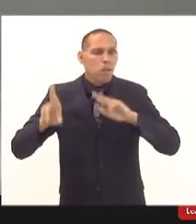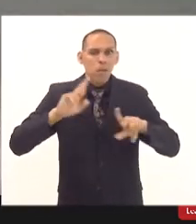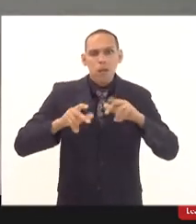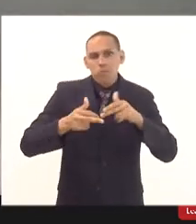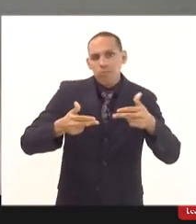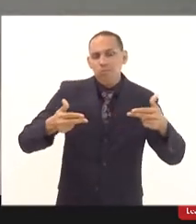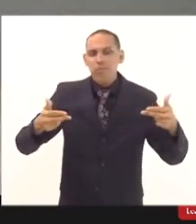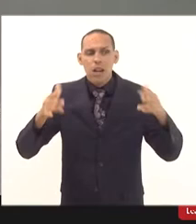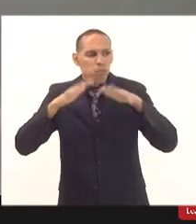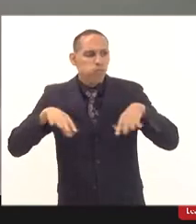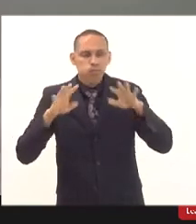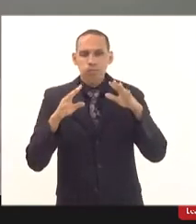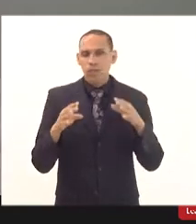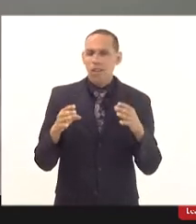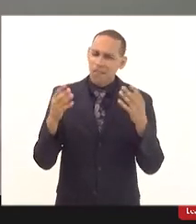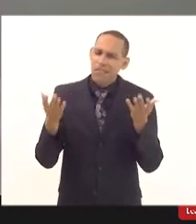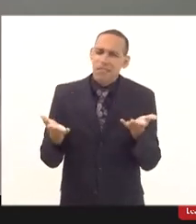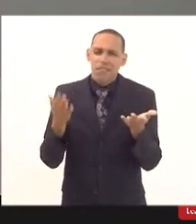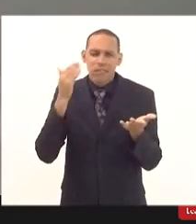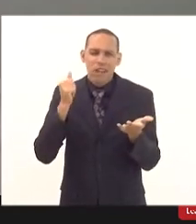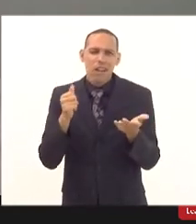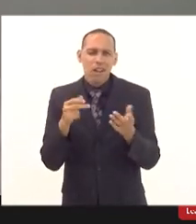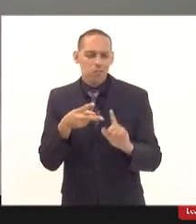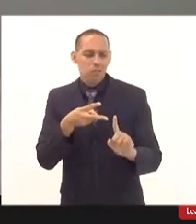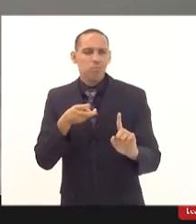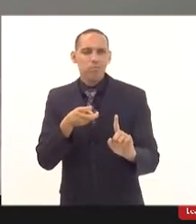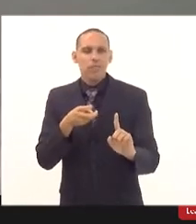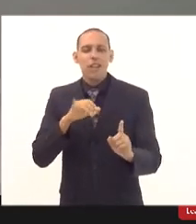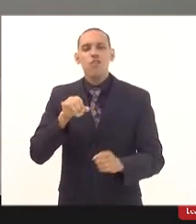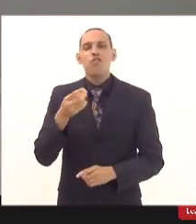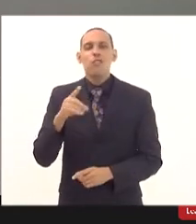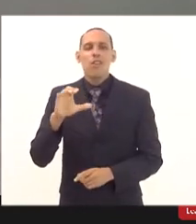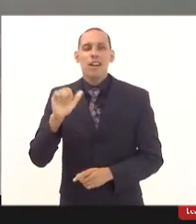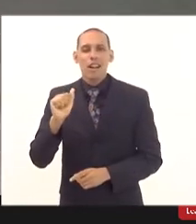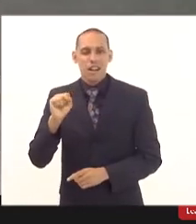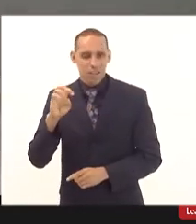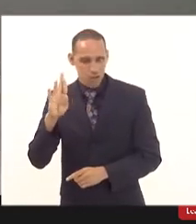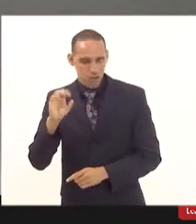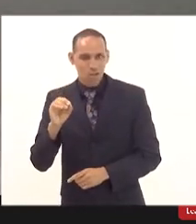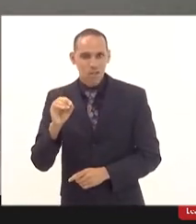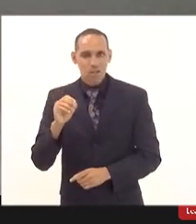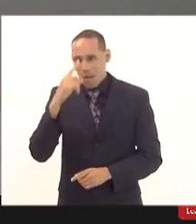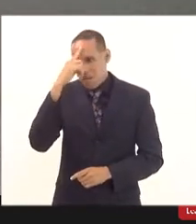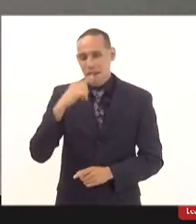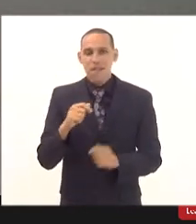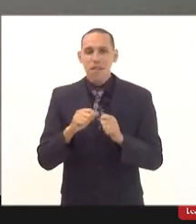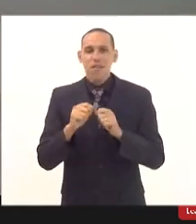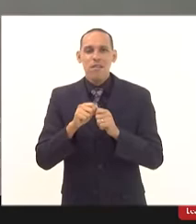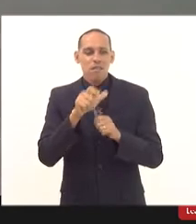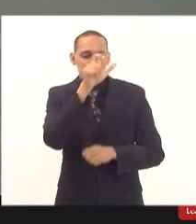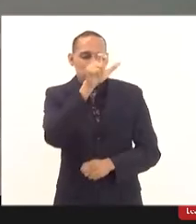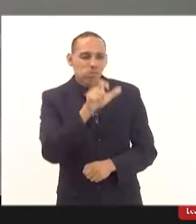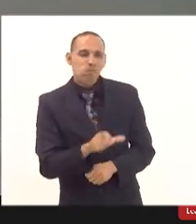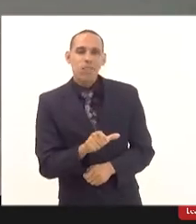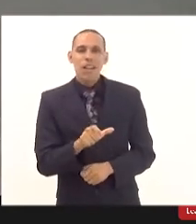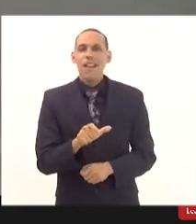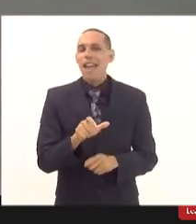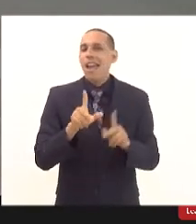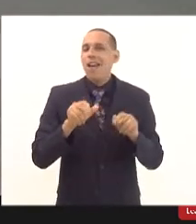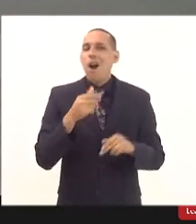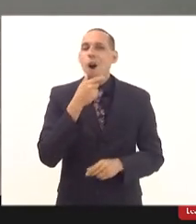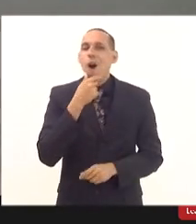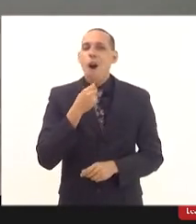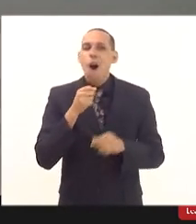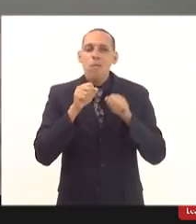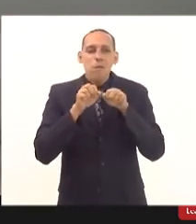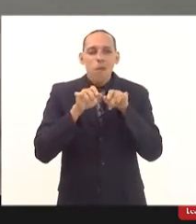ele era conhecido Aliás foi definido pelos 84 no no perfil que fez sobre ele como um homem multidão E